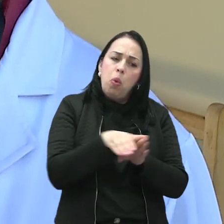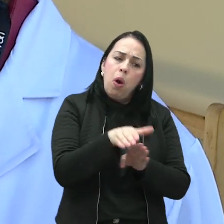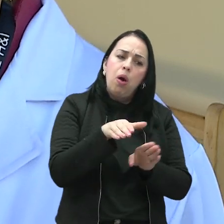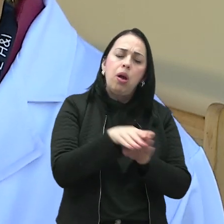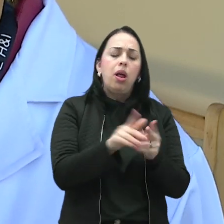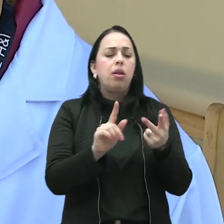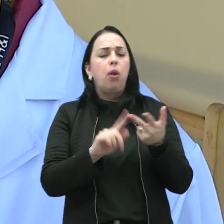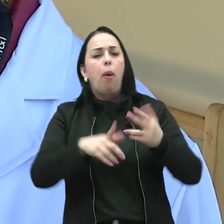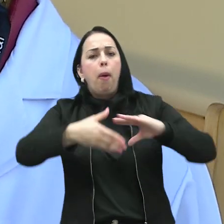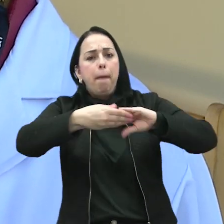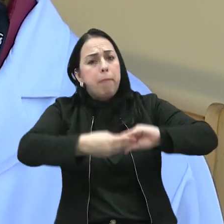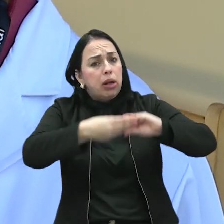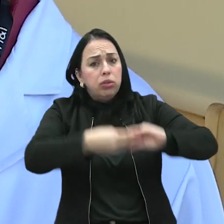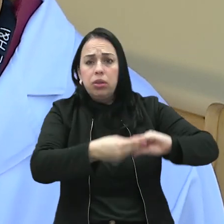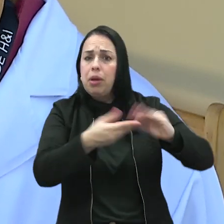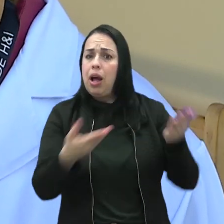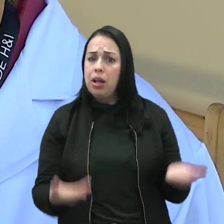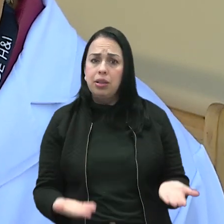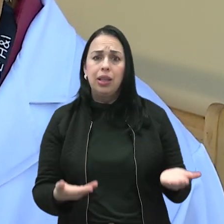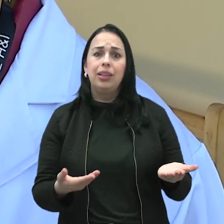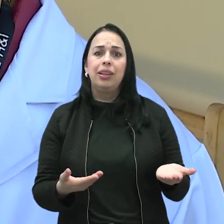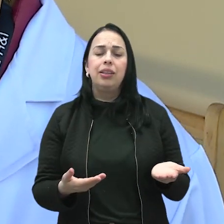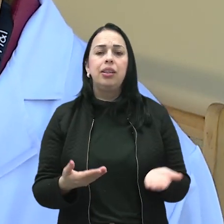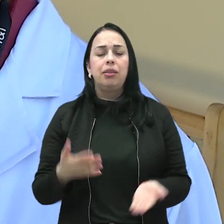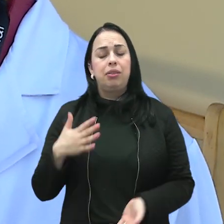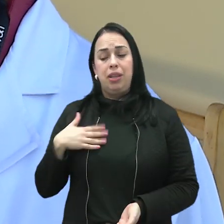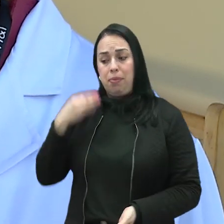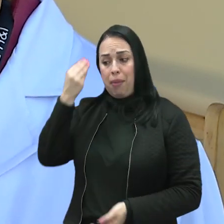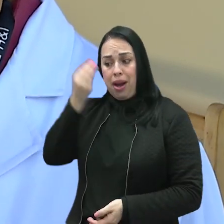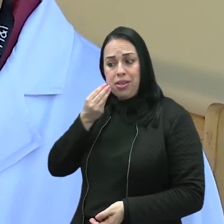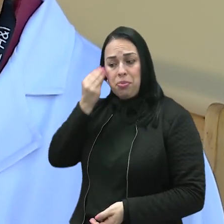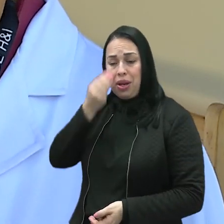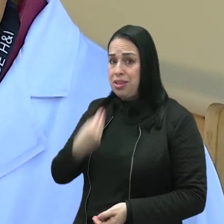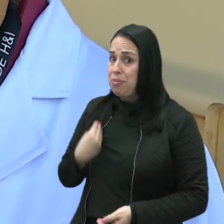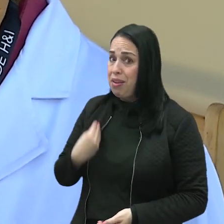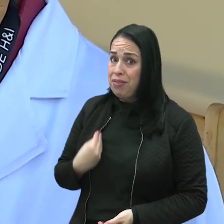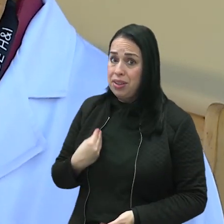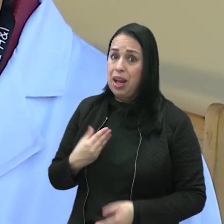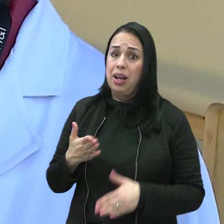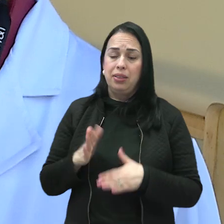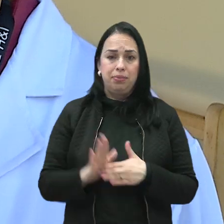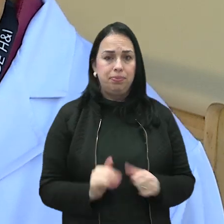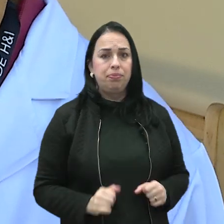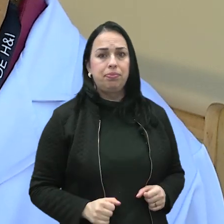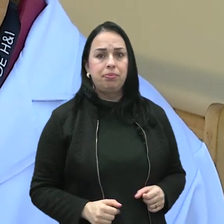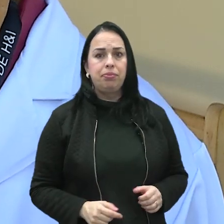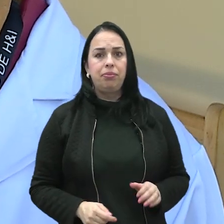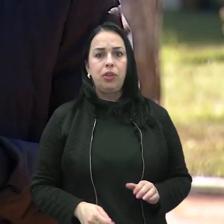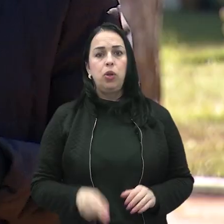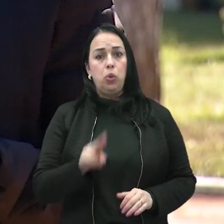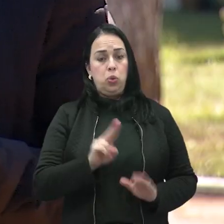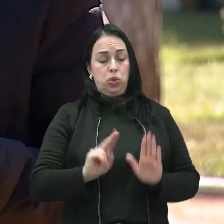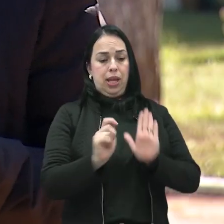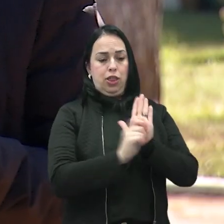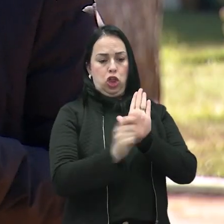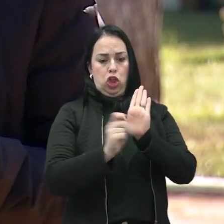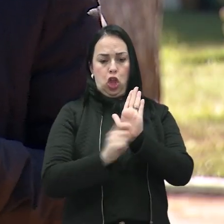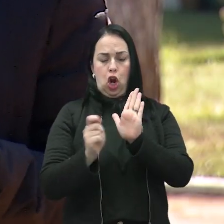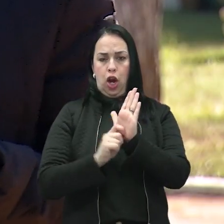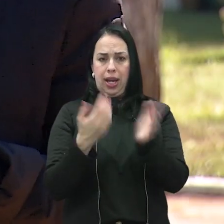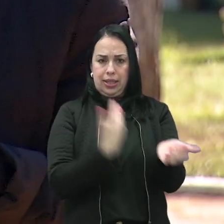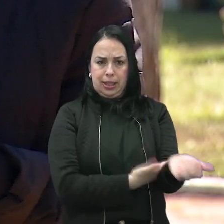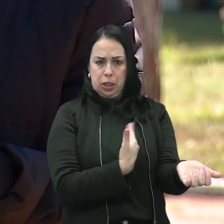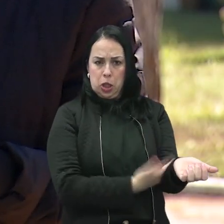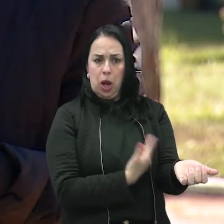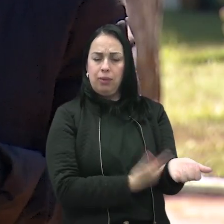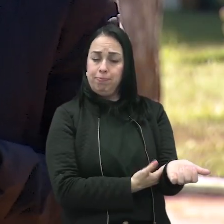de conforto, um aperto de mão, né? A experiência de vida ajuda muito. A dependência em